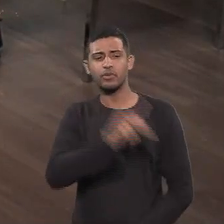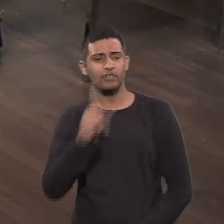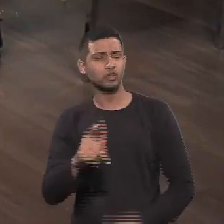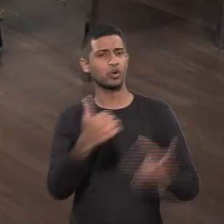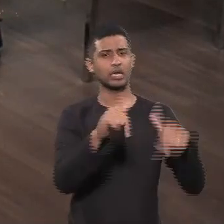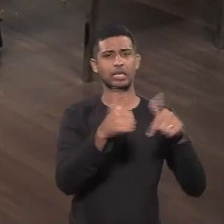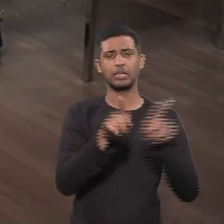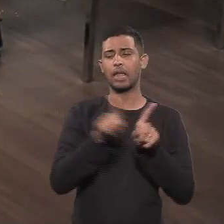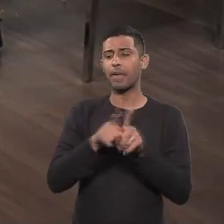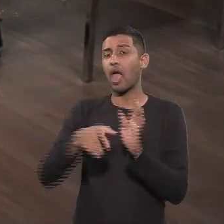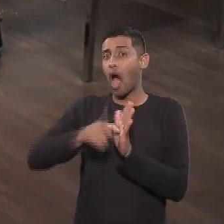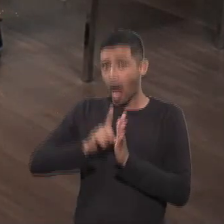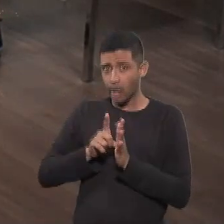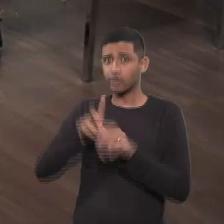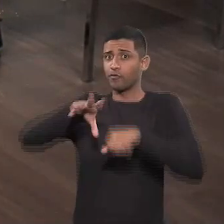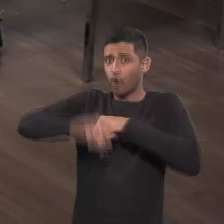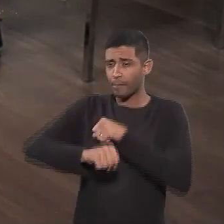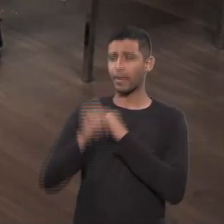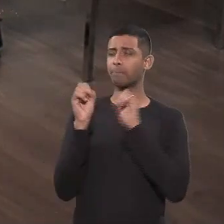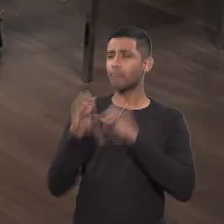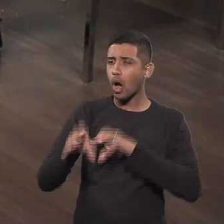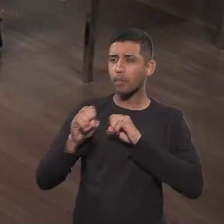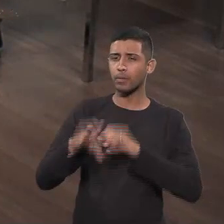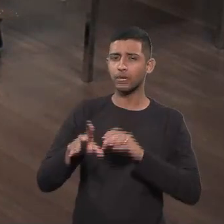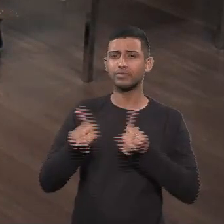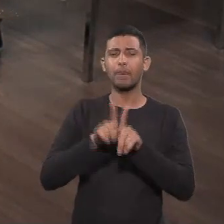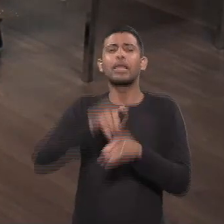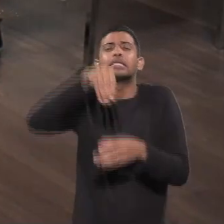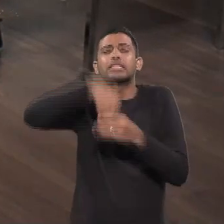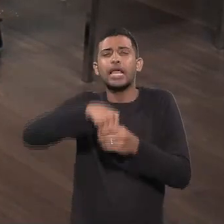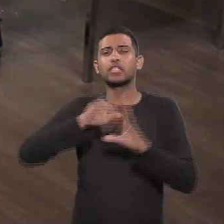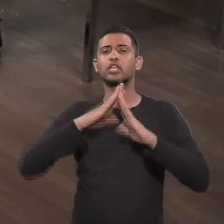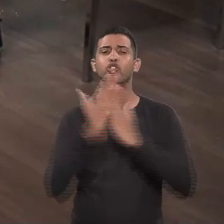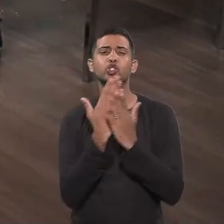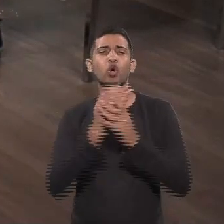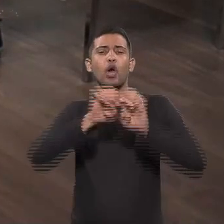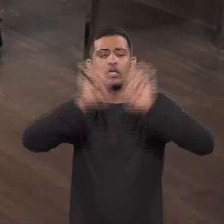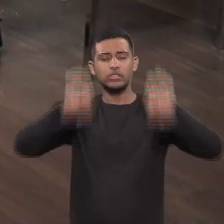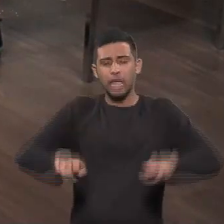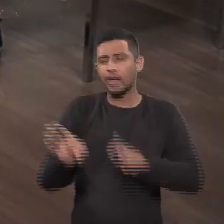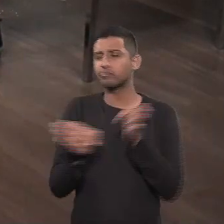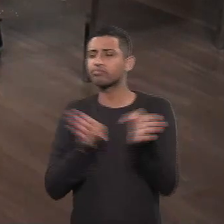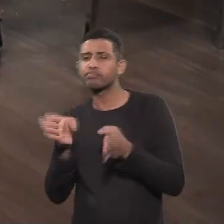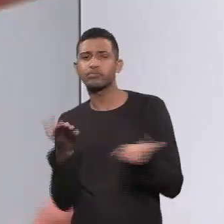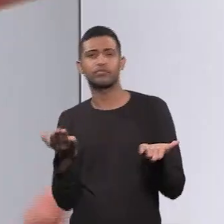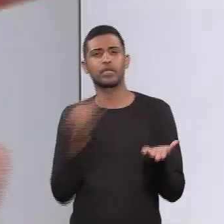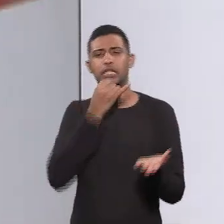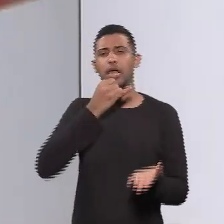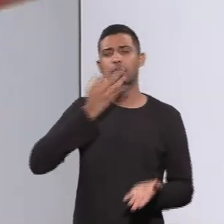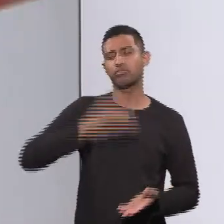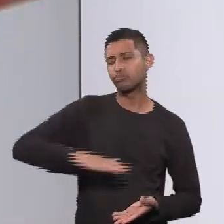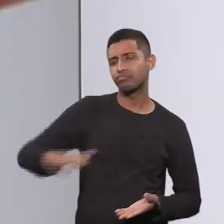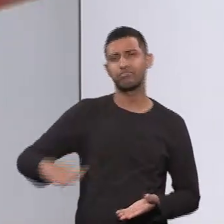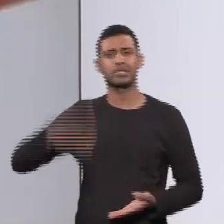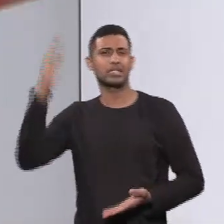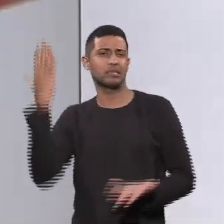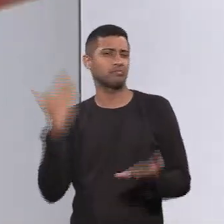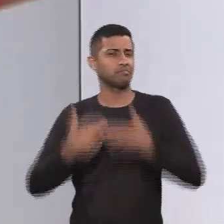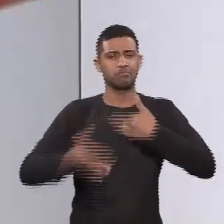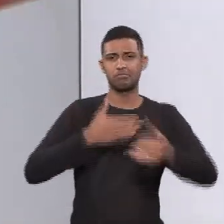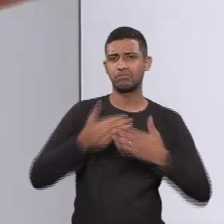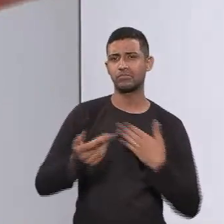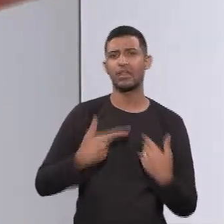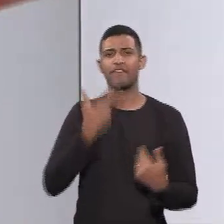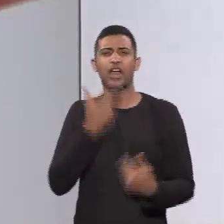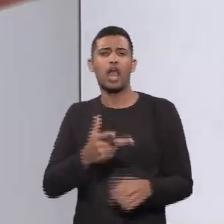serviço, formação inicial, né, na verdade, a estrutura que deve ser criada em termos de acessibilidade na escola, de pequeno ou grande porte,